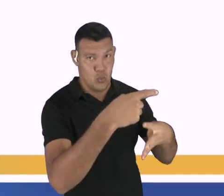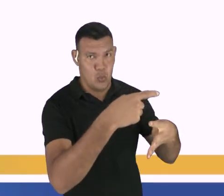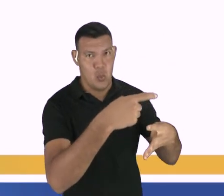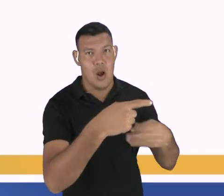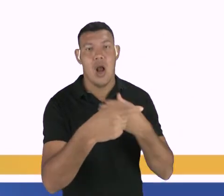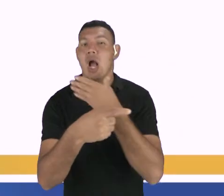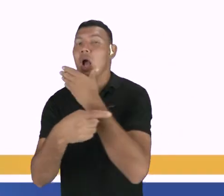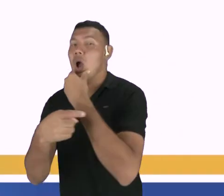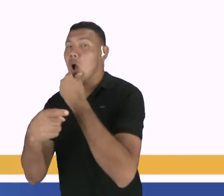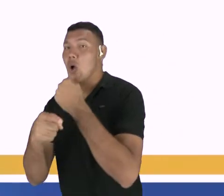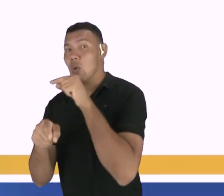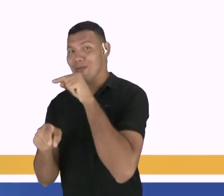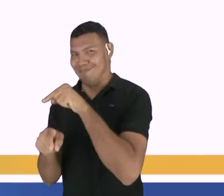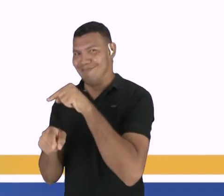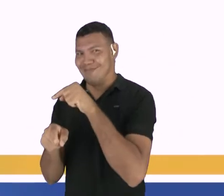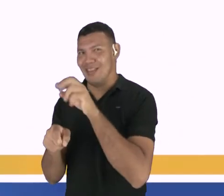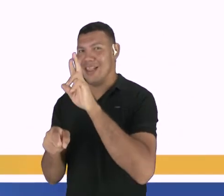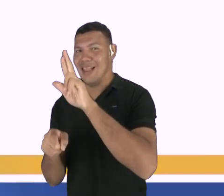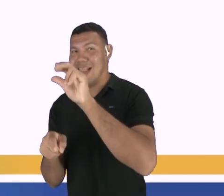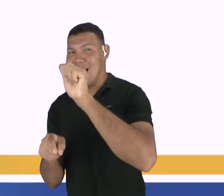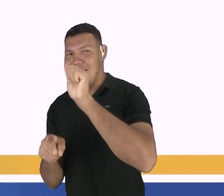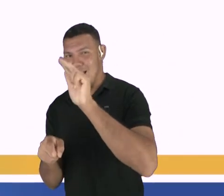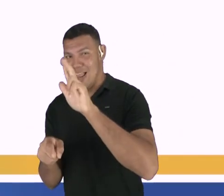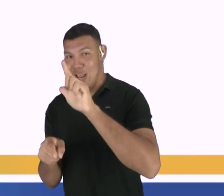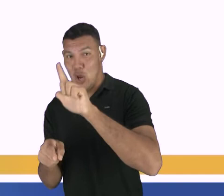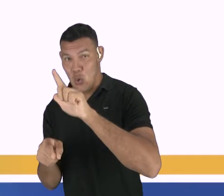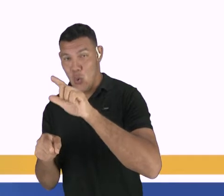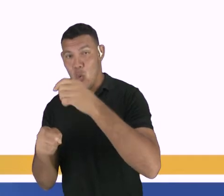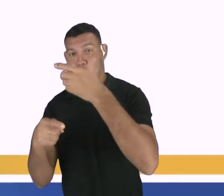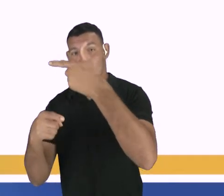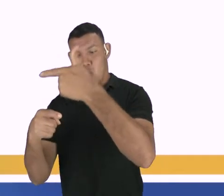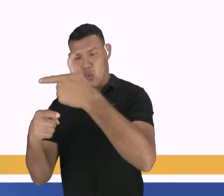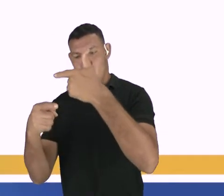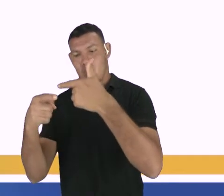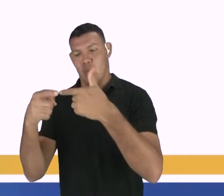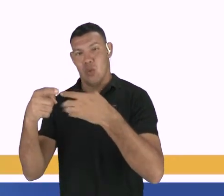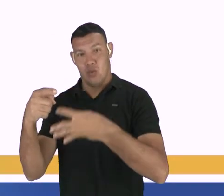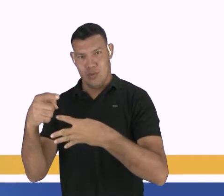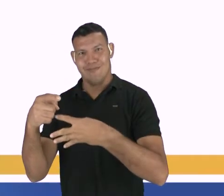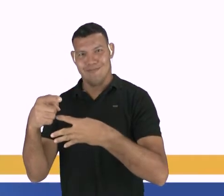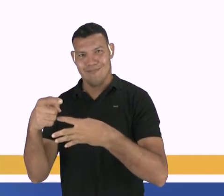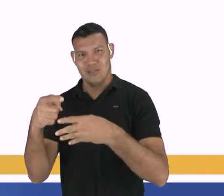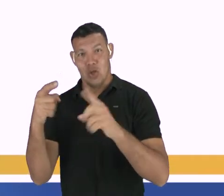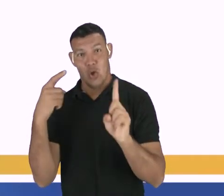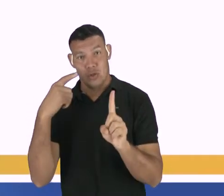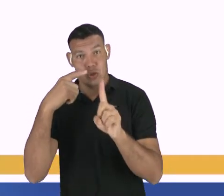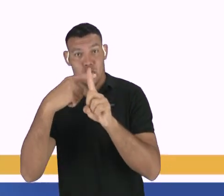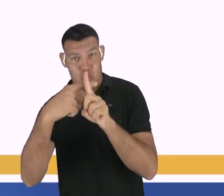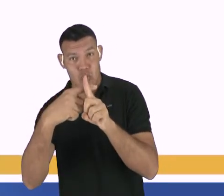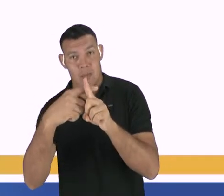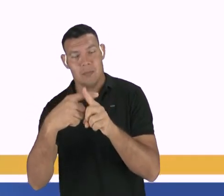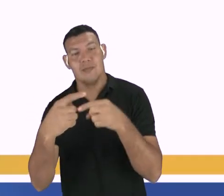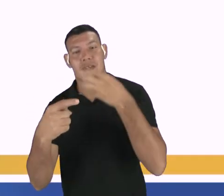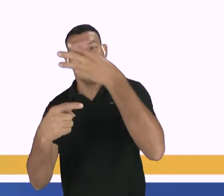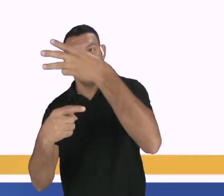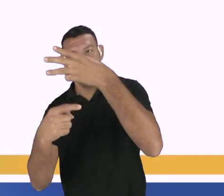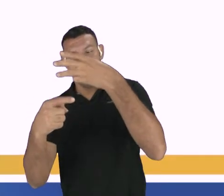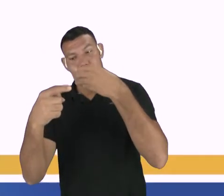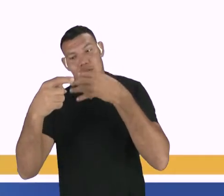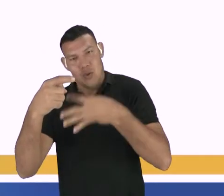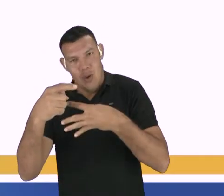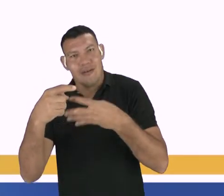Uma subtração com denominadores iguais. Então vou repetir lá o denominador 4 e subtrair os